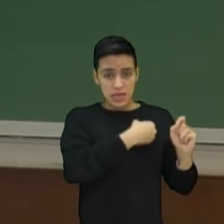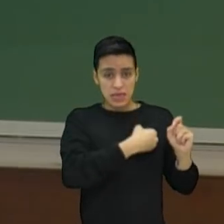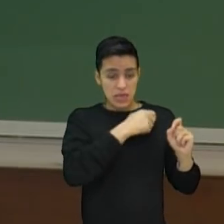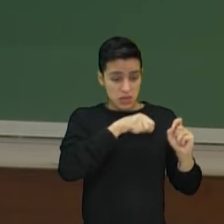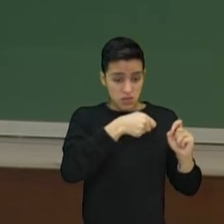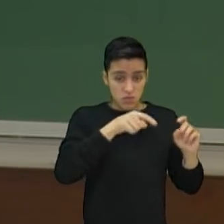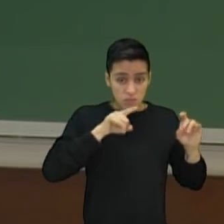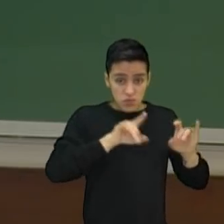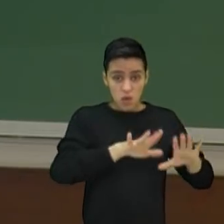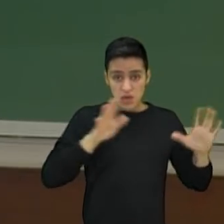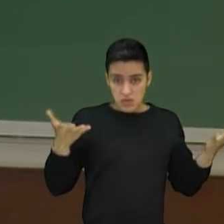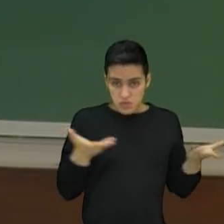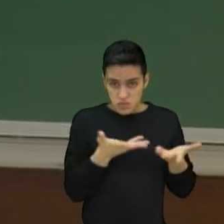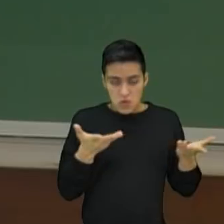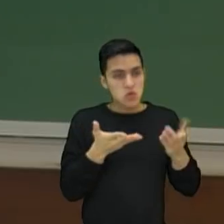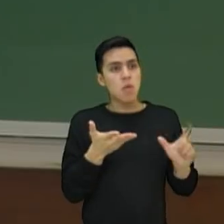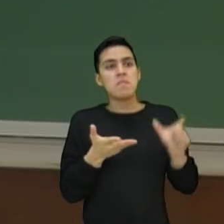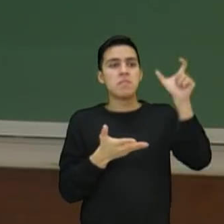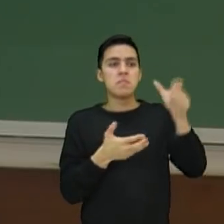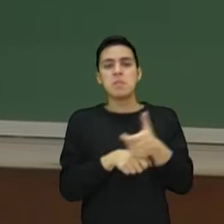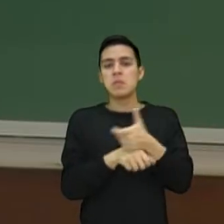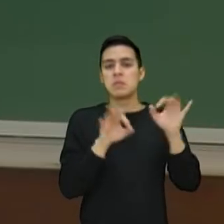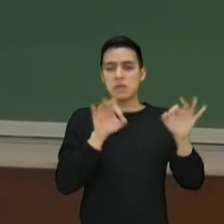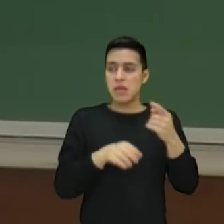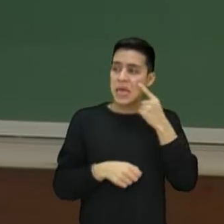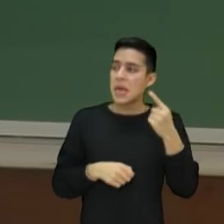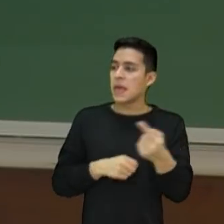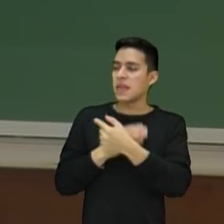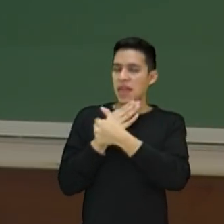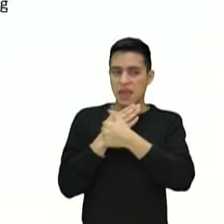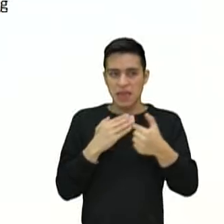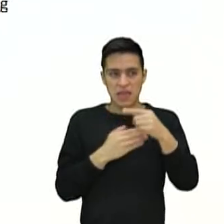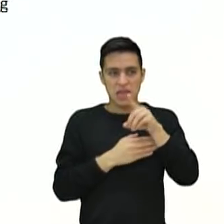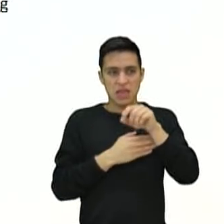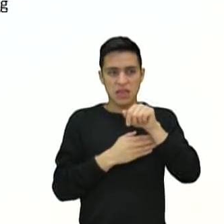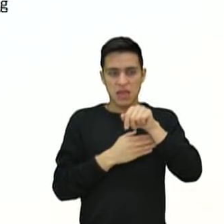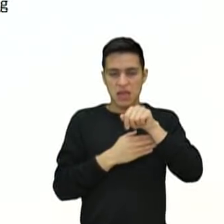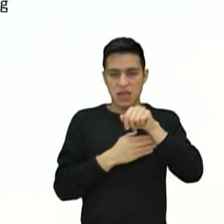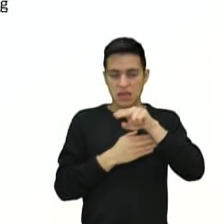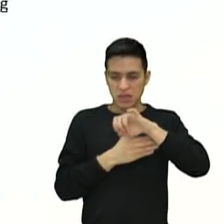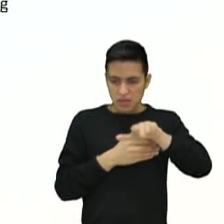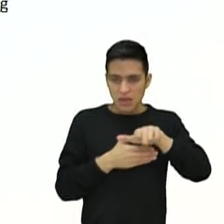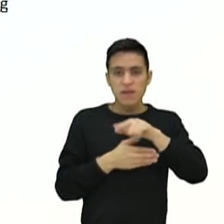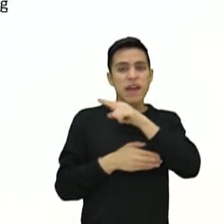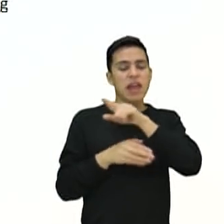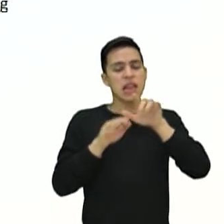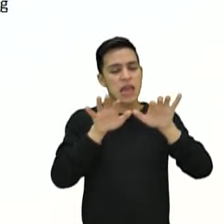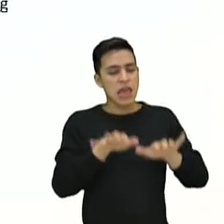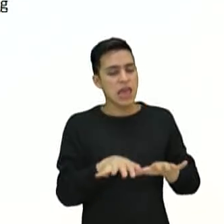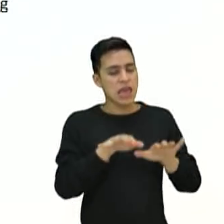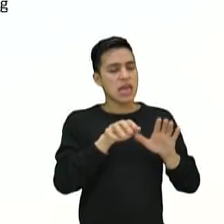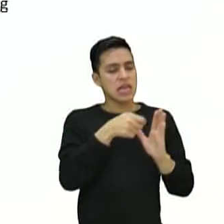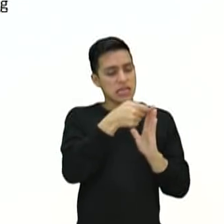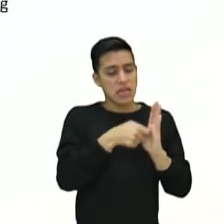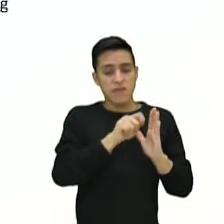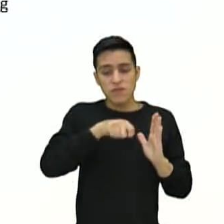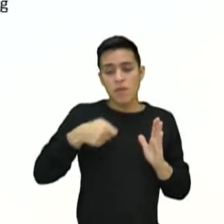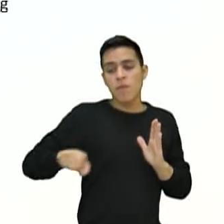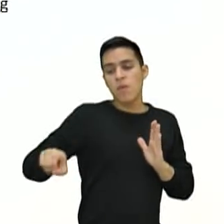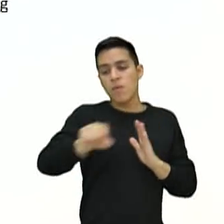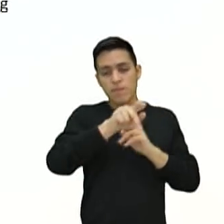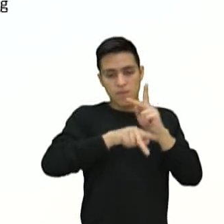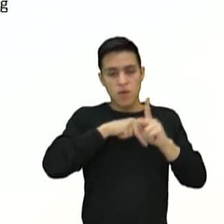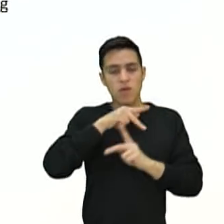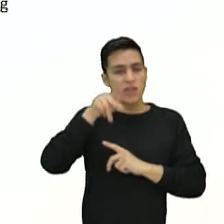isso? Este é o autor, né? O Daniel. Ele escreve a respeito dos povos